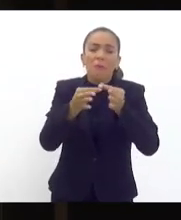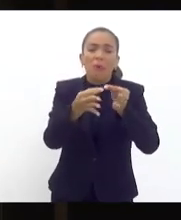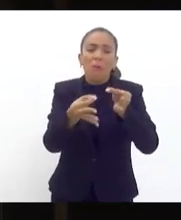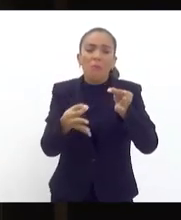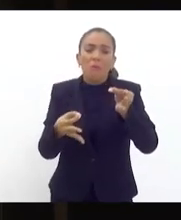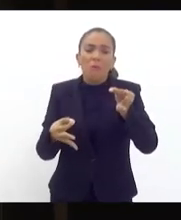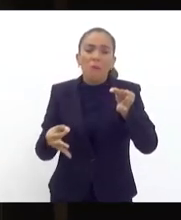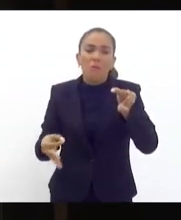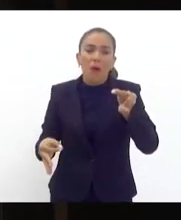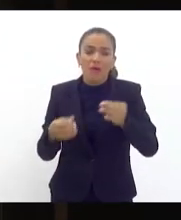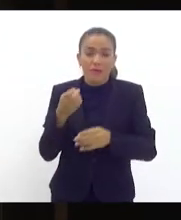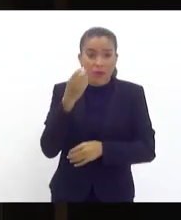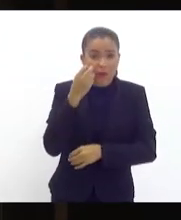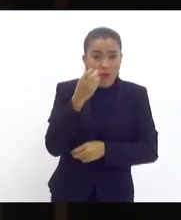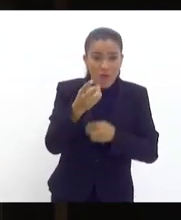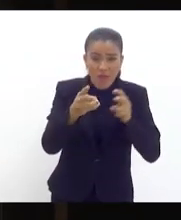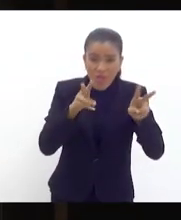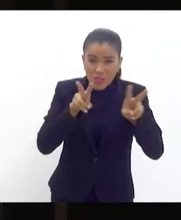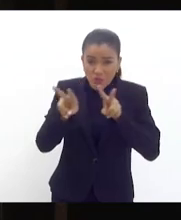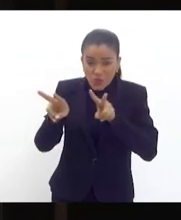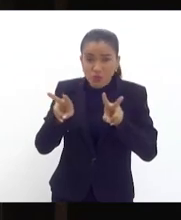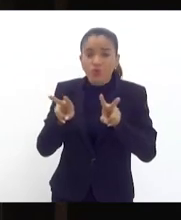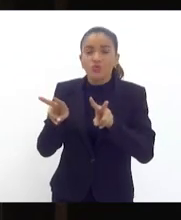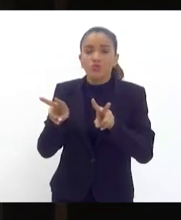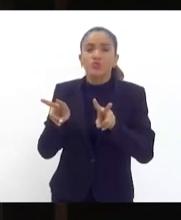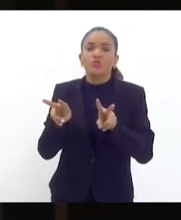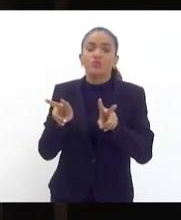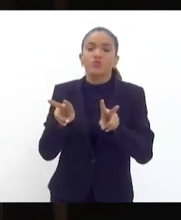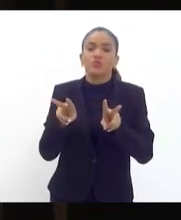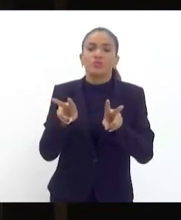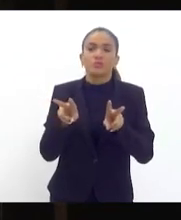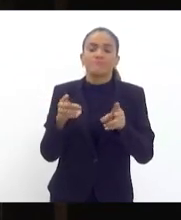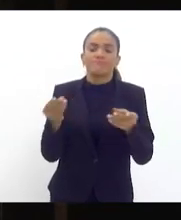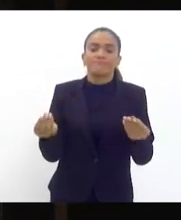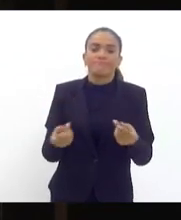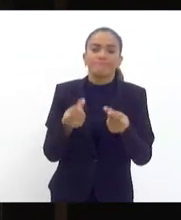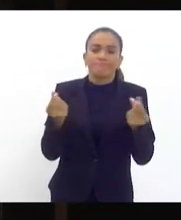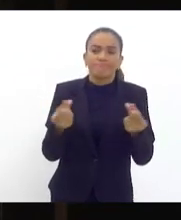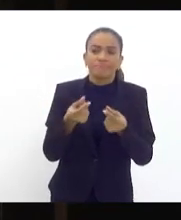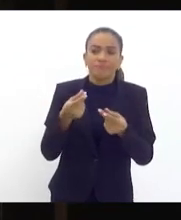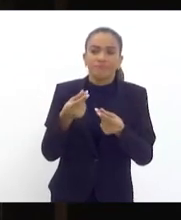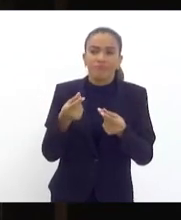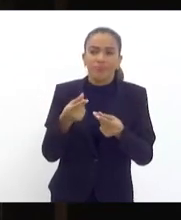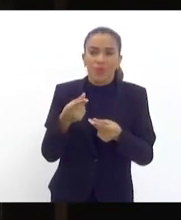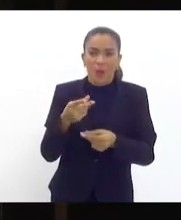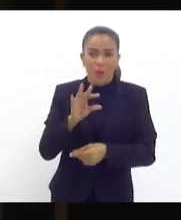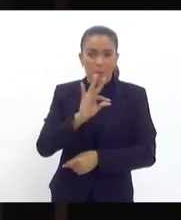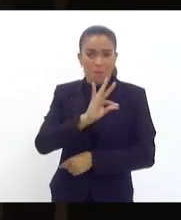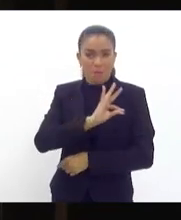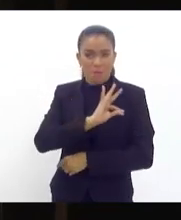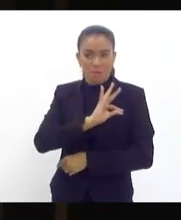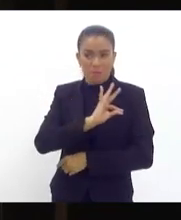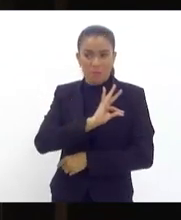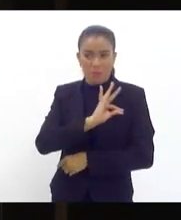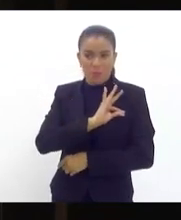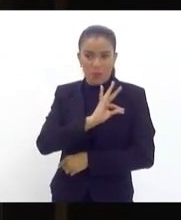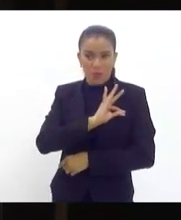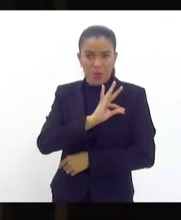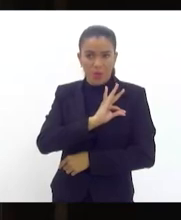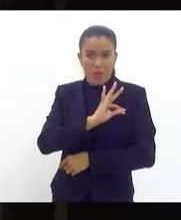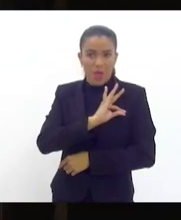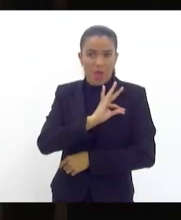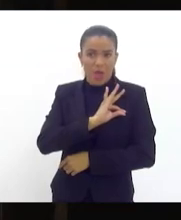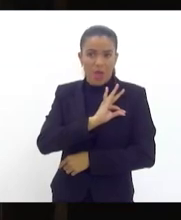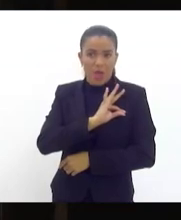eu vejo essa essa policial de a polícia